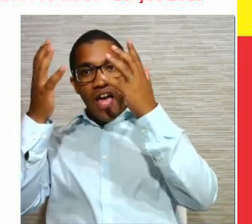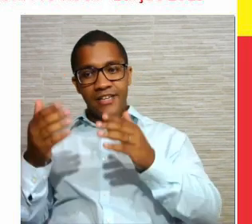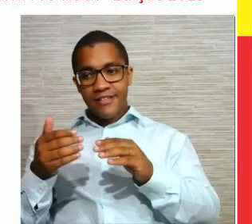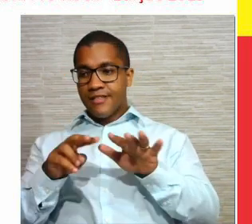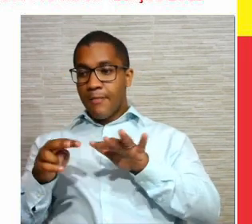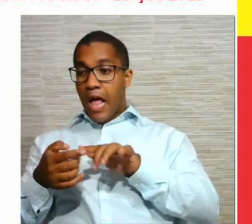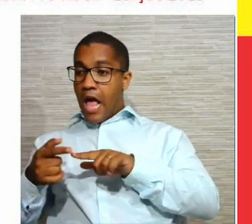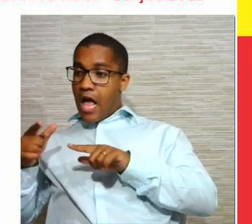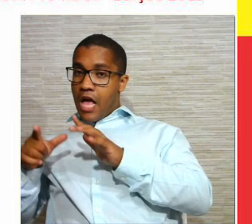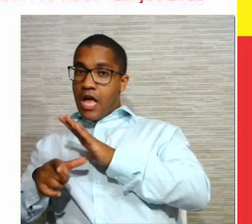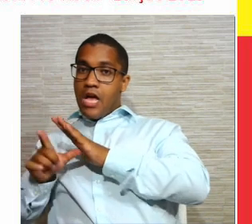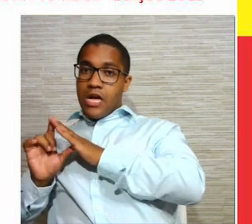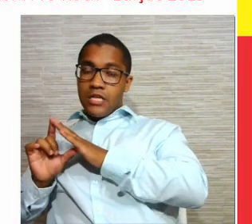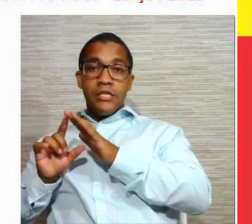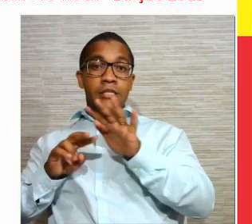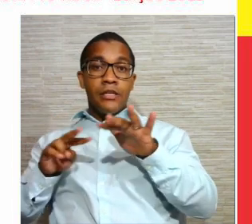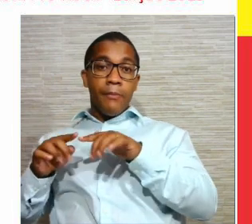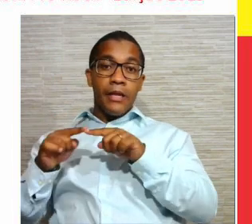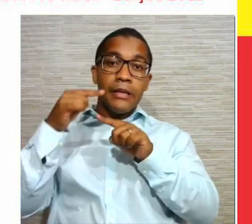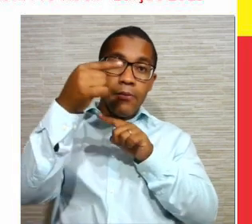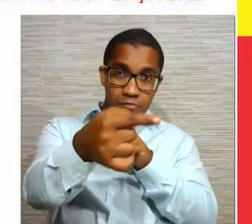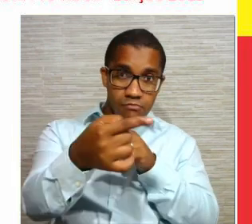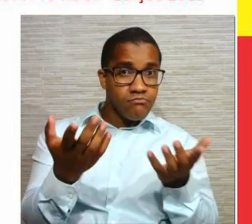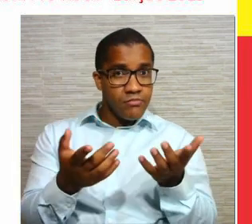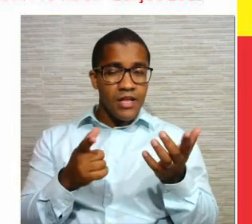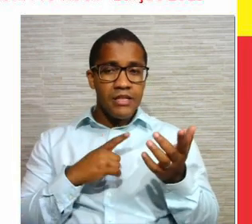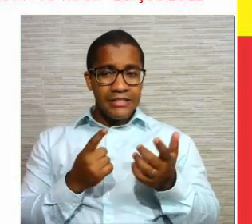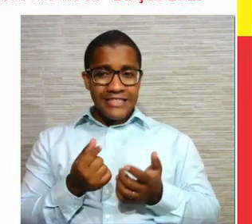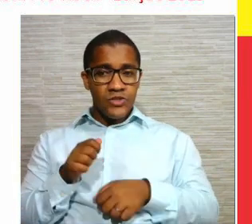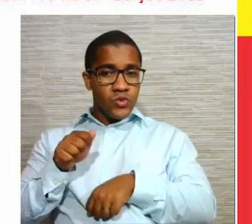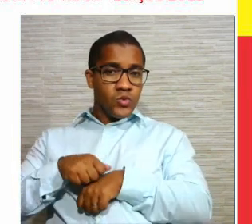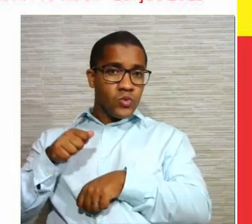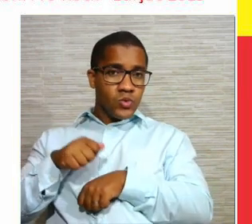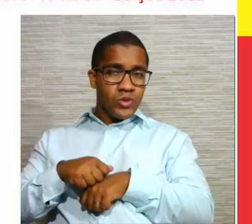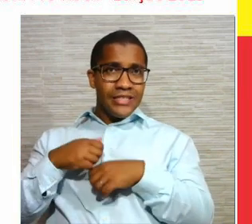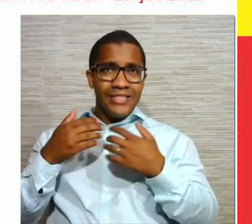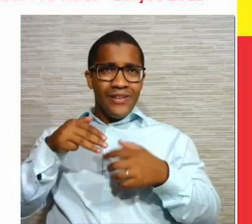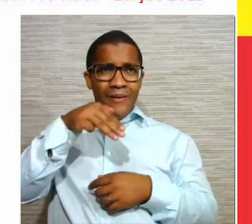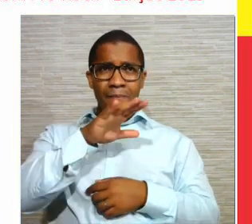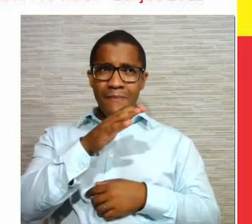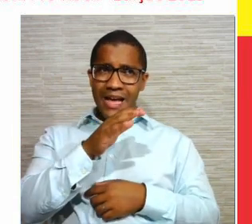semana pós. Então, estaria sem dinheiro, então março seria muito risco